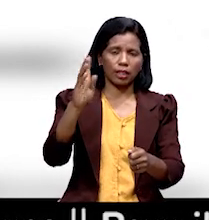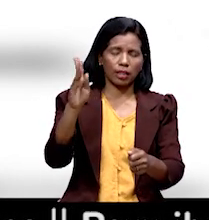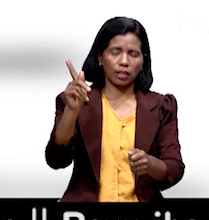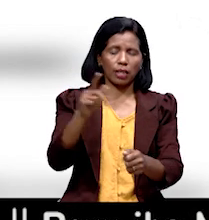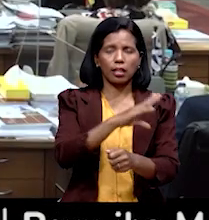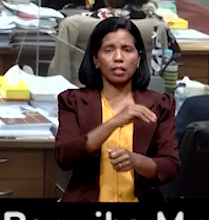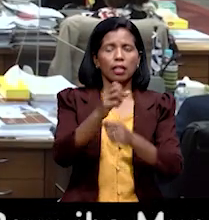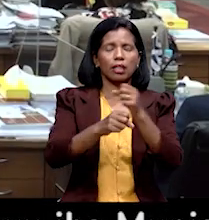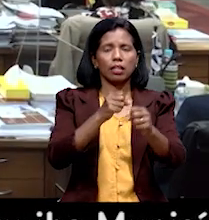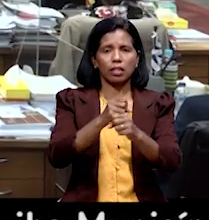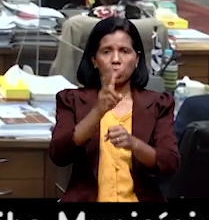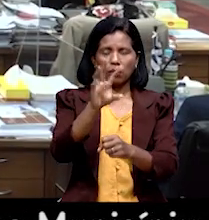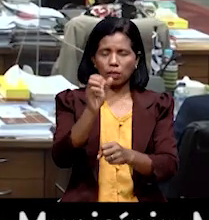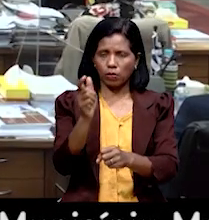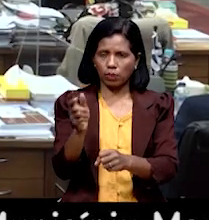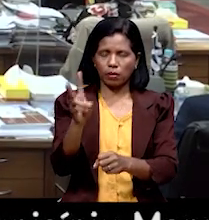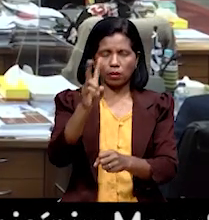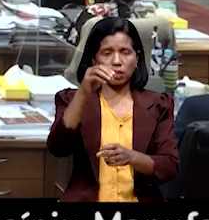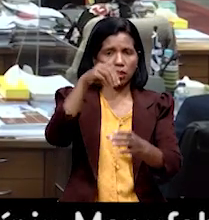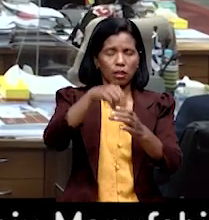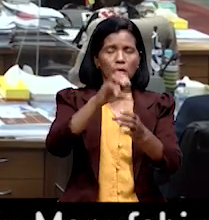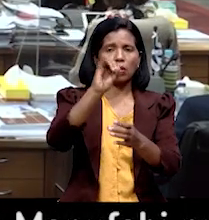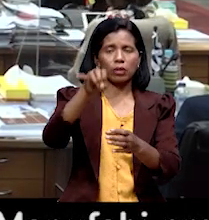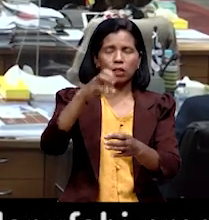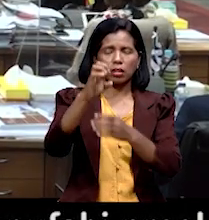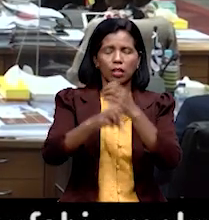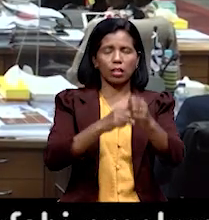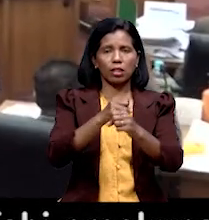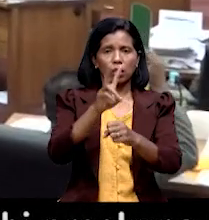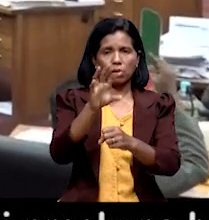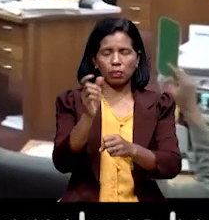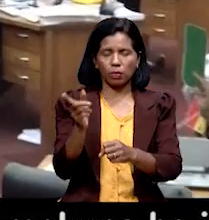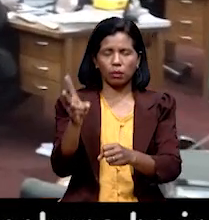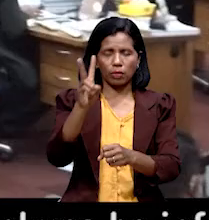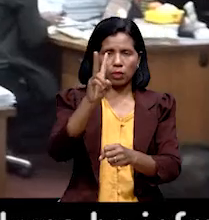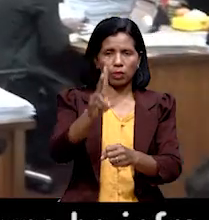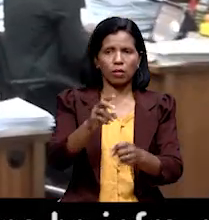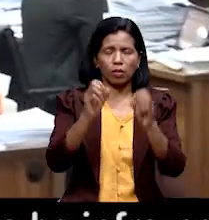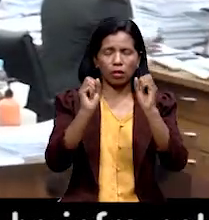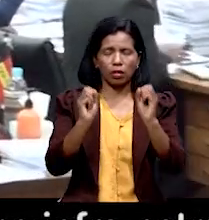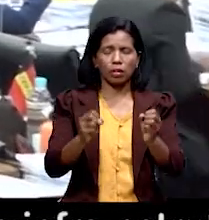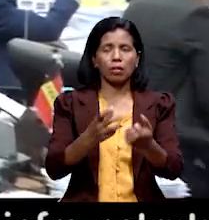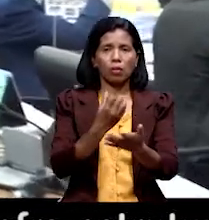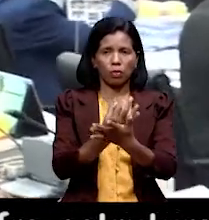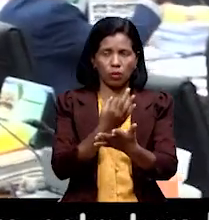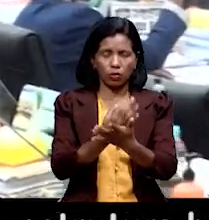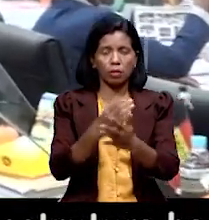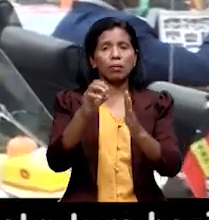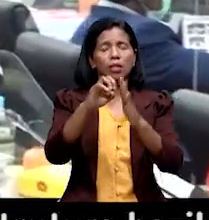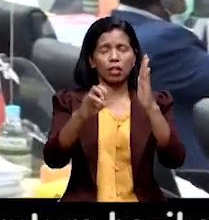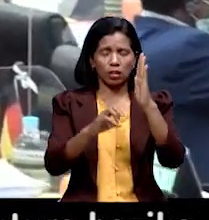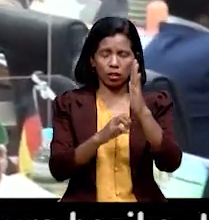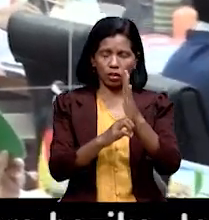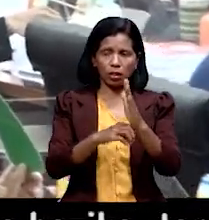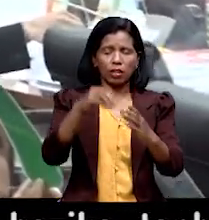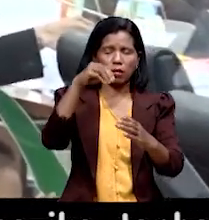rua. Tama e orçamento geral do Estado tinan rihun rua, rua nulo recin rua, receitas no despesas Estado União, inclui fundos